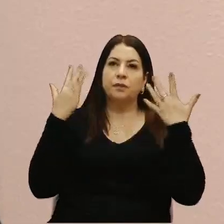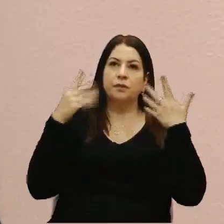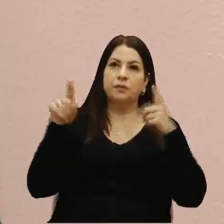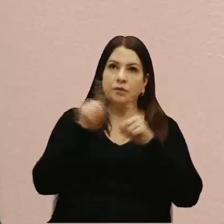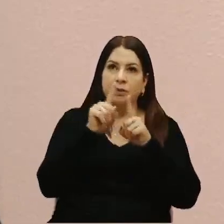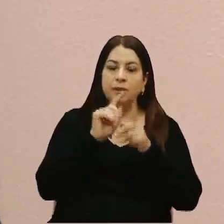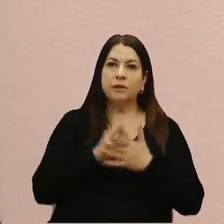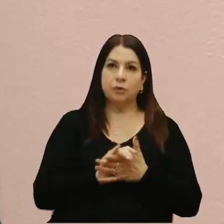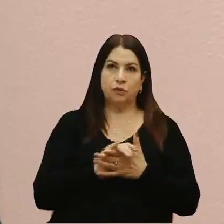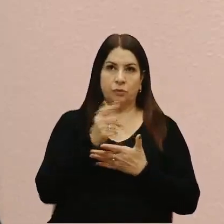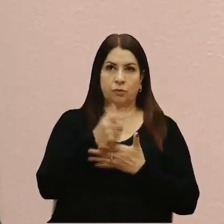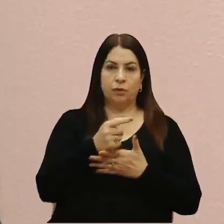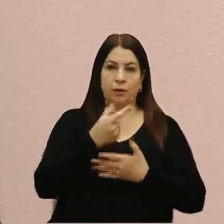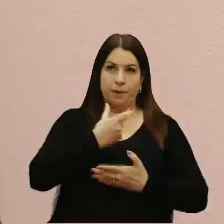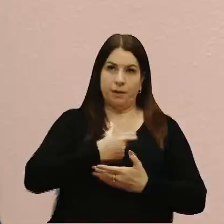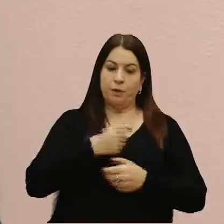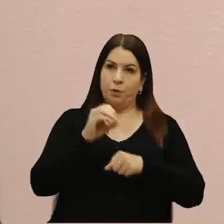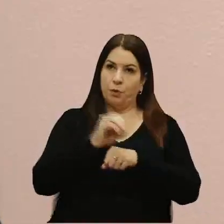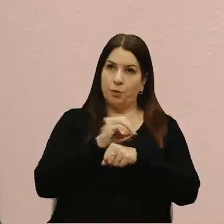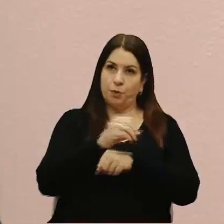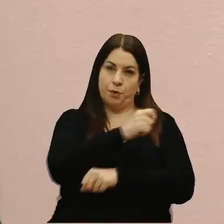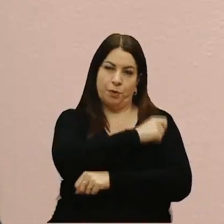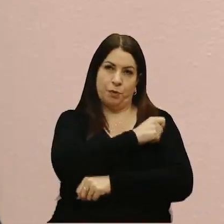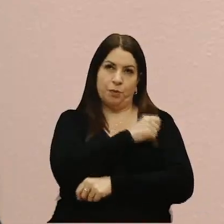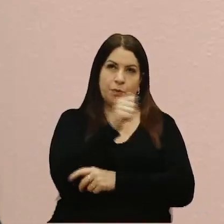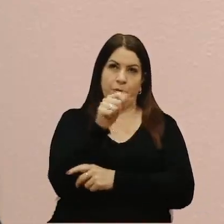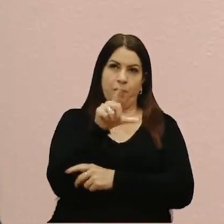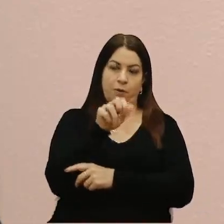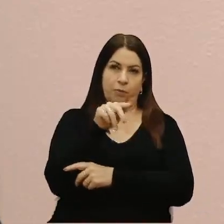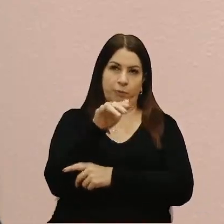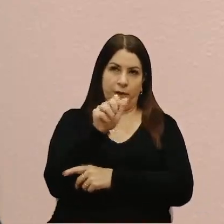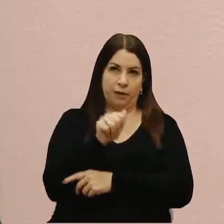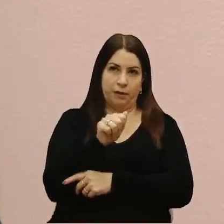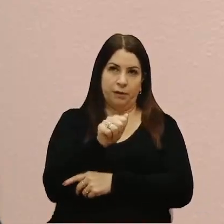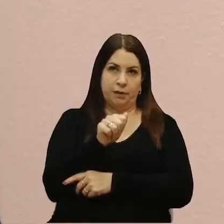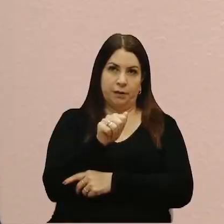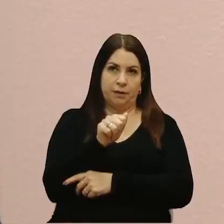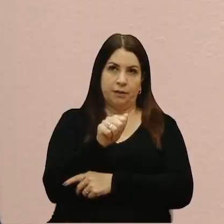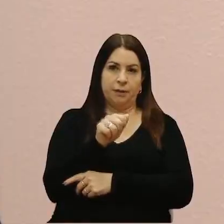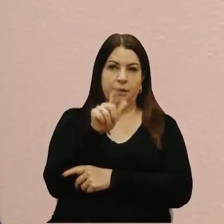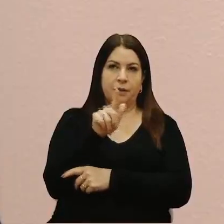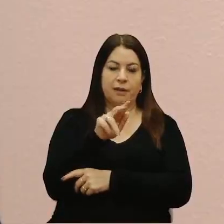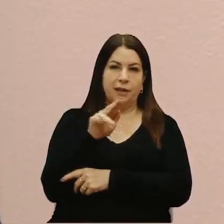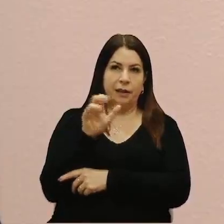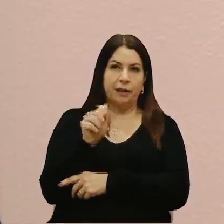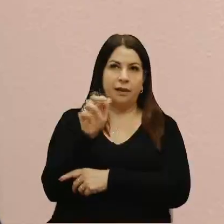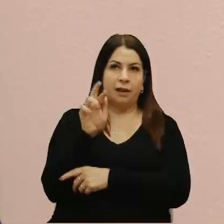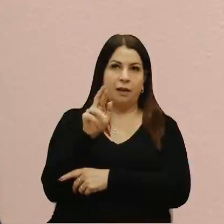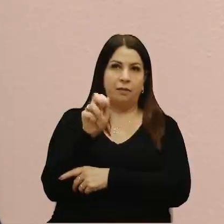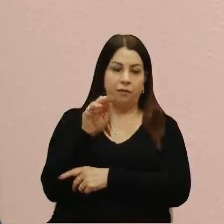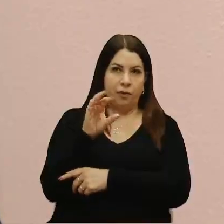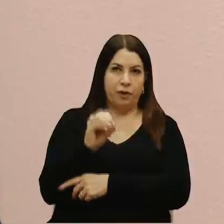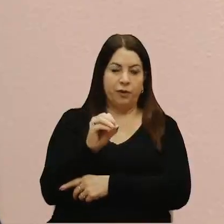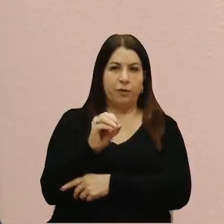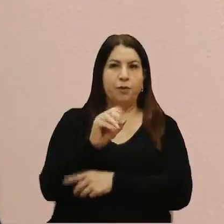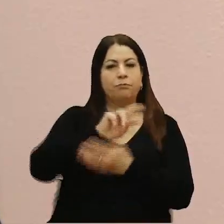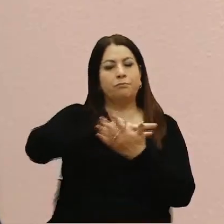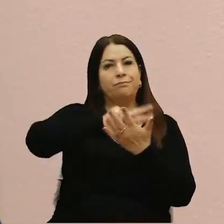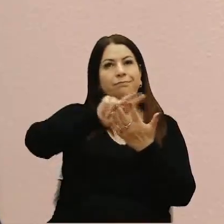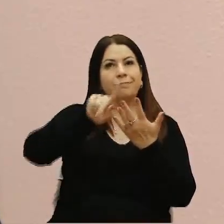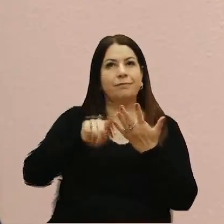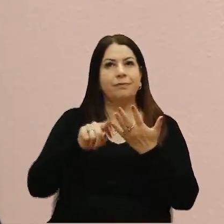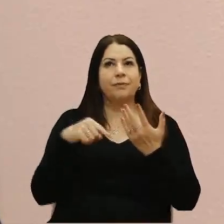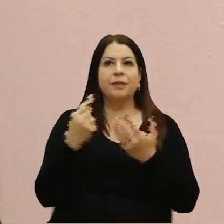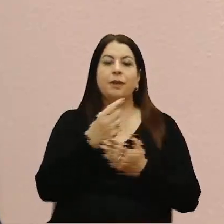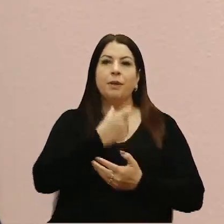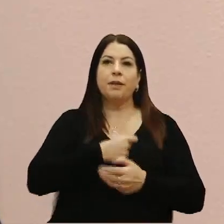também. Então, as medalhas de ouro é o aluno Almeida, Tietze, Guerra, Capra, Franco, Gabriel, Semin, Azevedo e Stumpf.